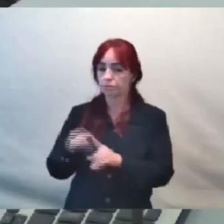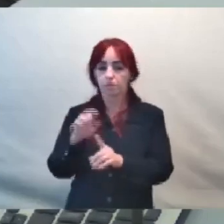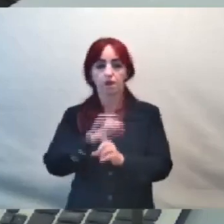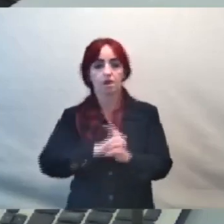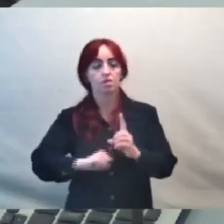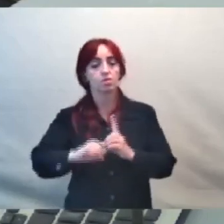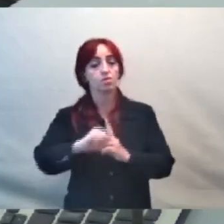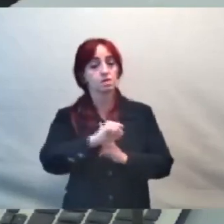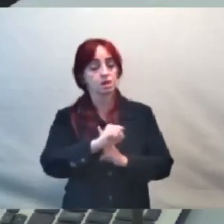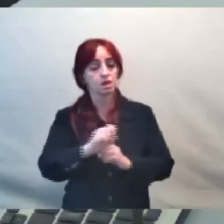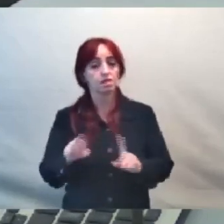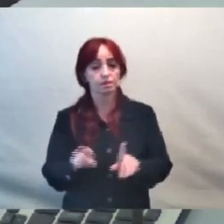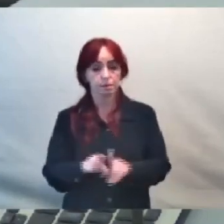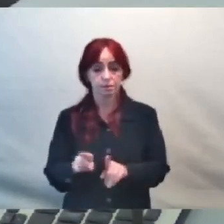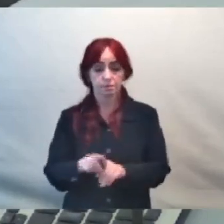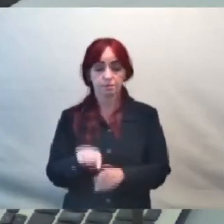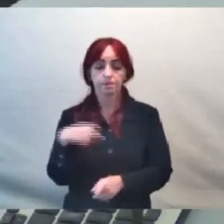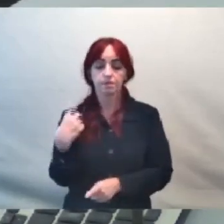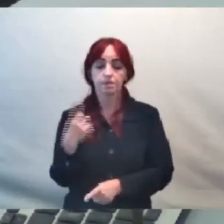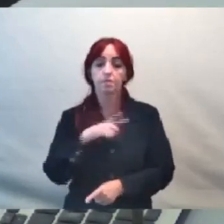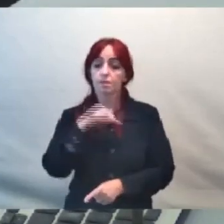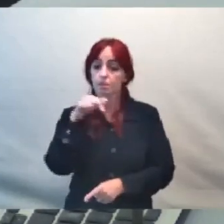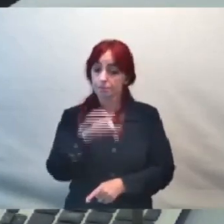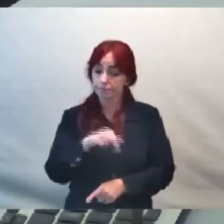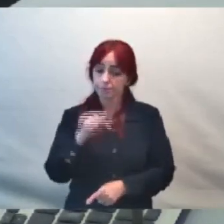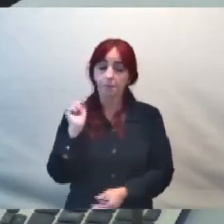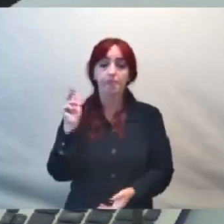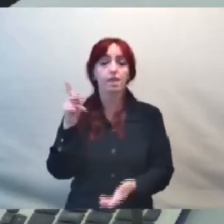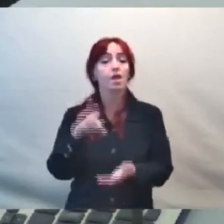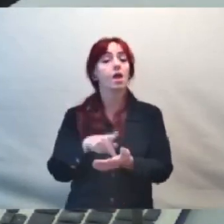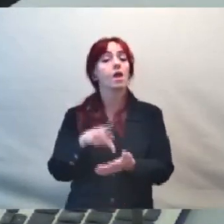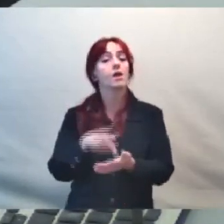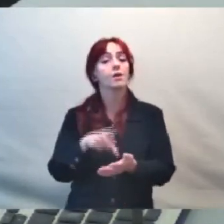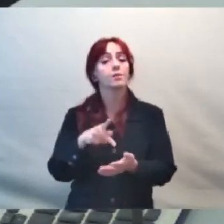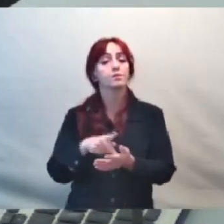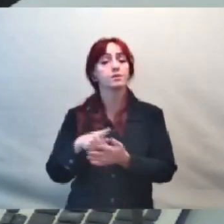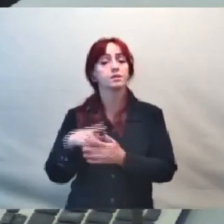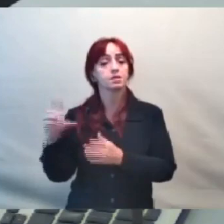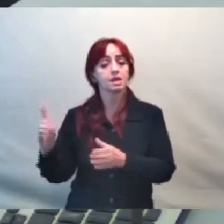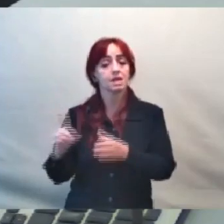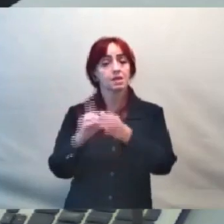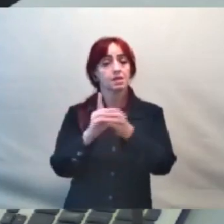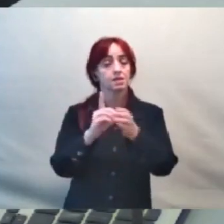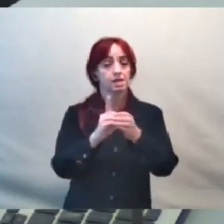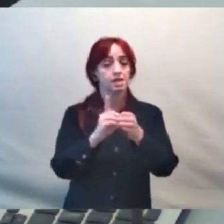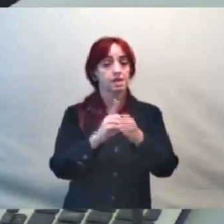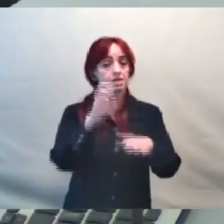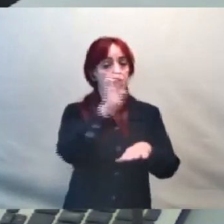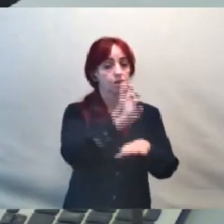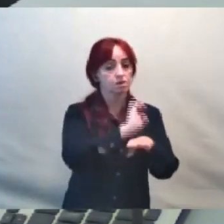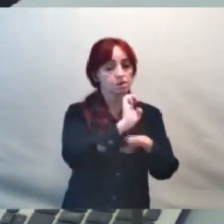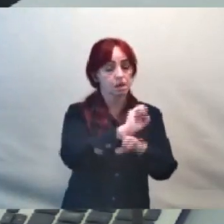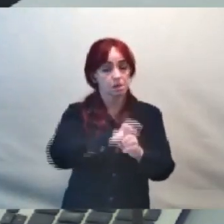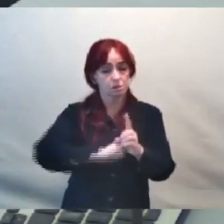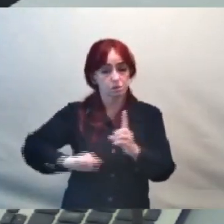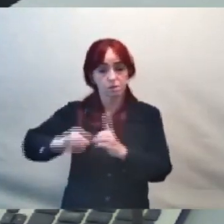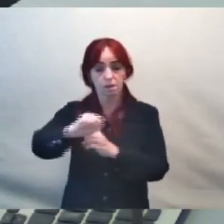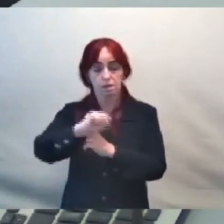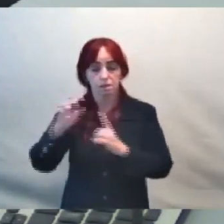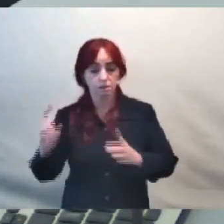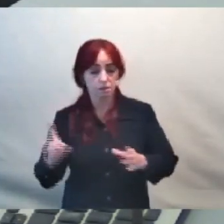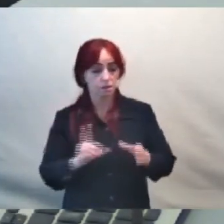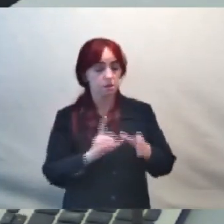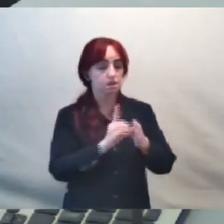social, para que a gente tenha realmente uma integração entre Estado e sociedade, de forma a